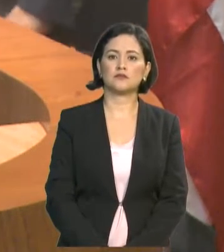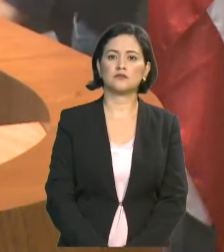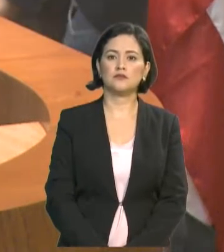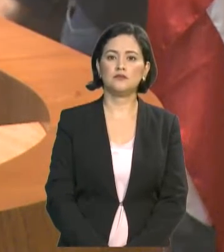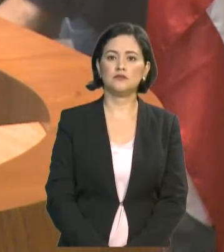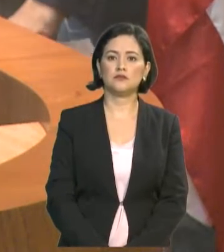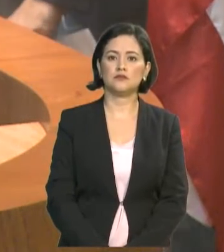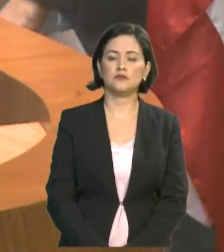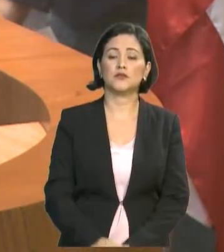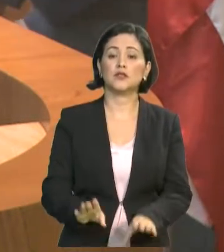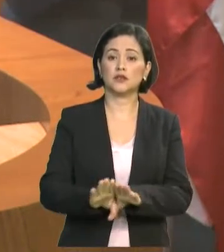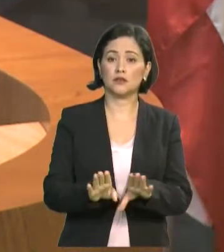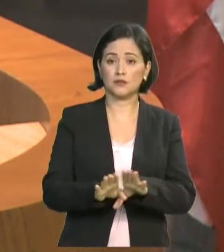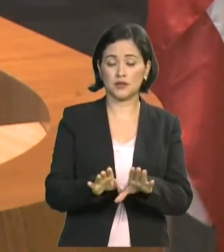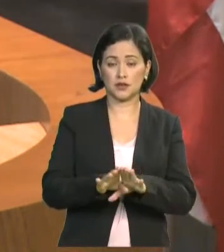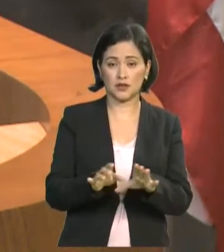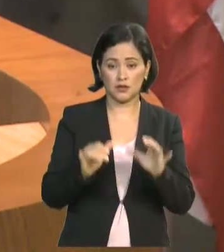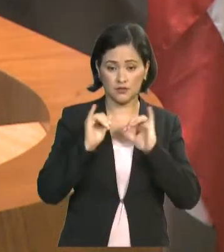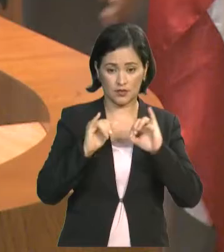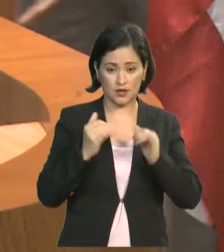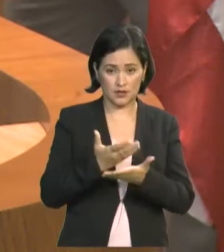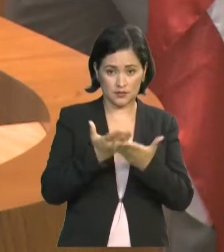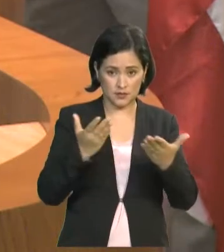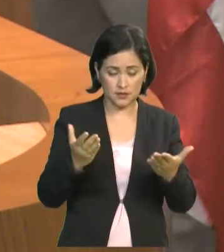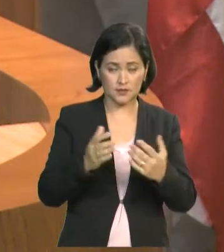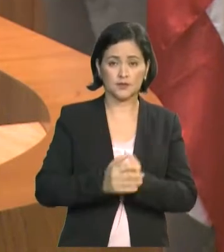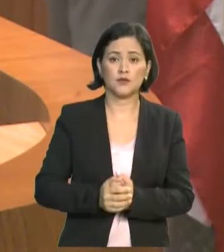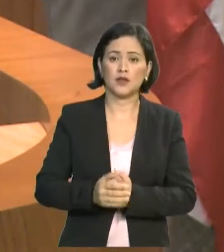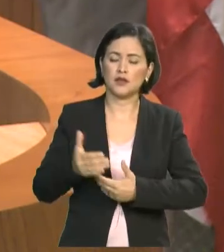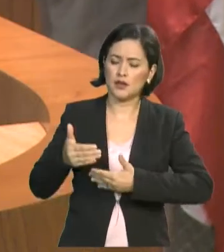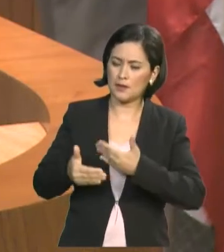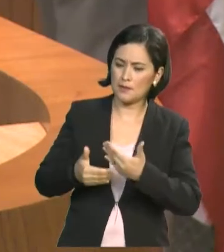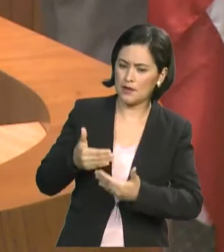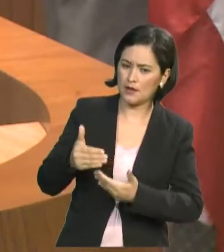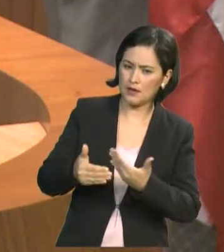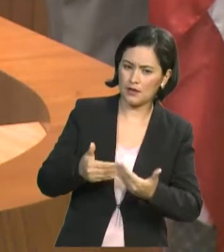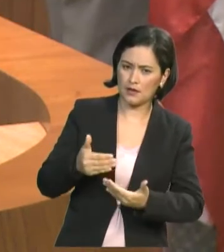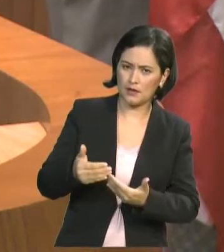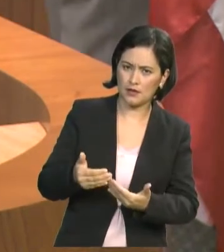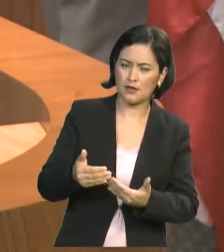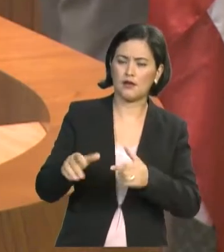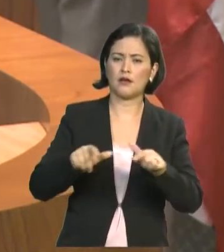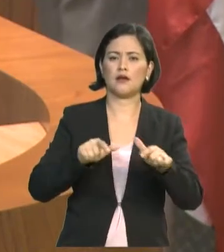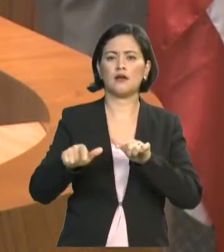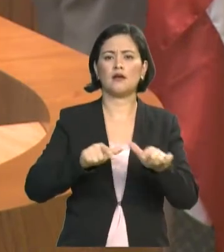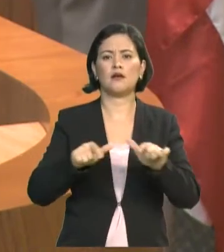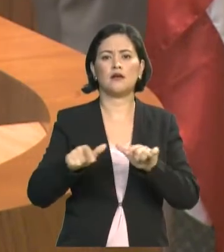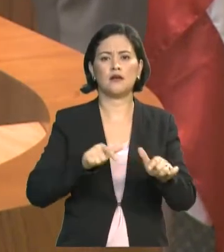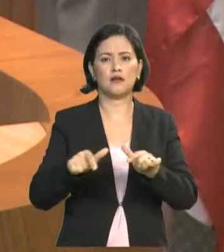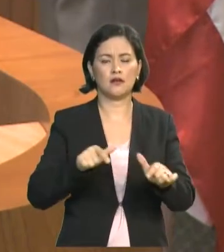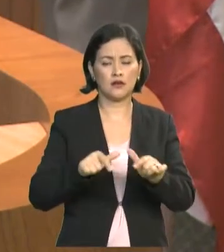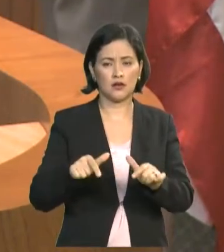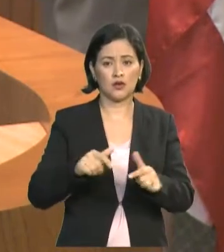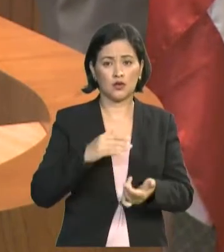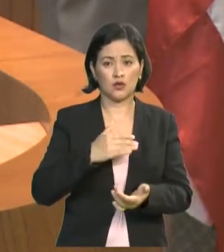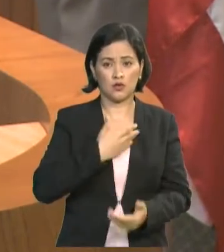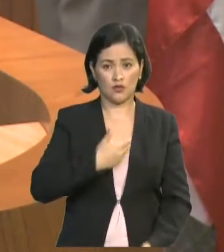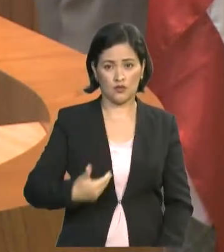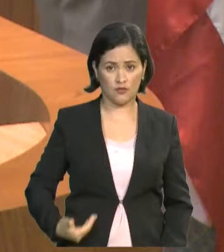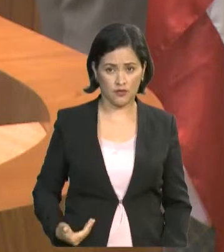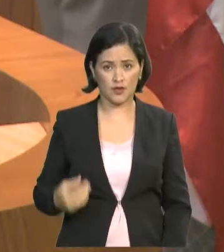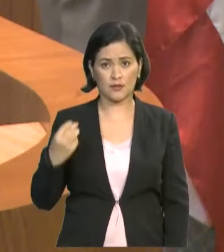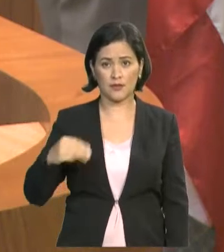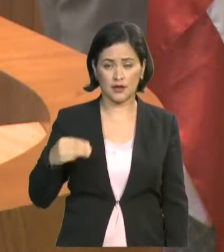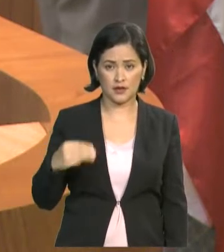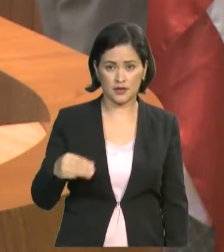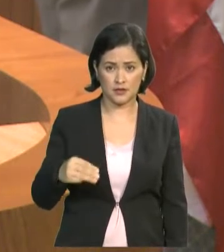companheiros, o trabalho desenvolvido do governo do Maranhão, através da Secretaria de Estado